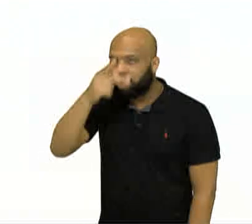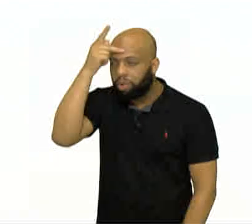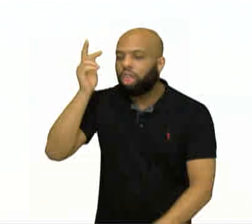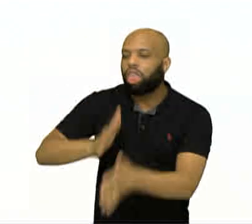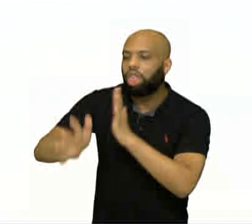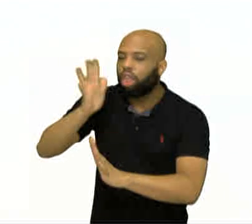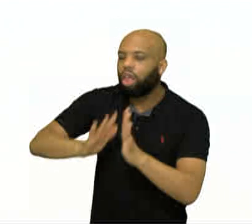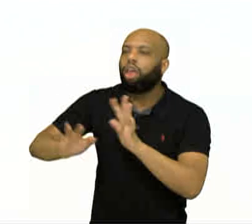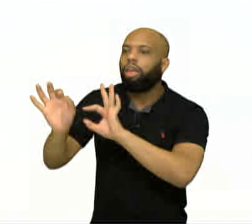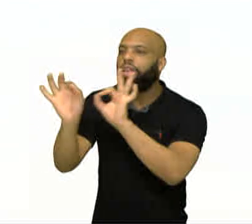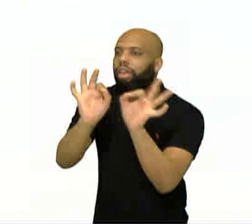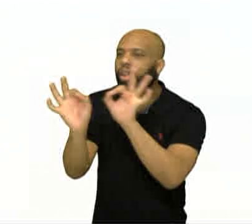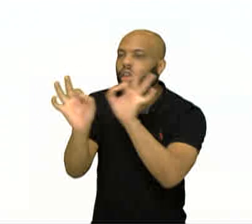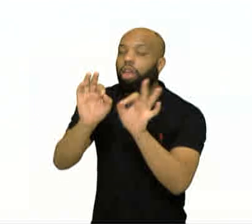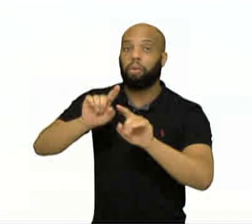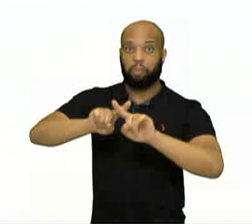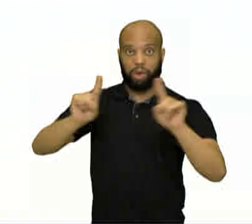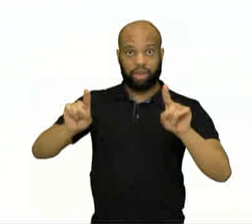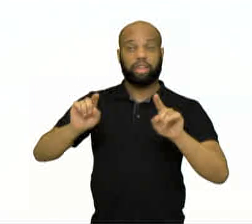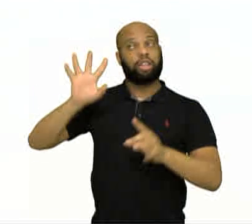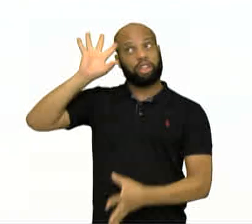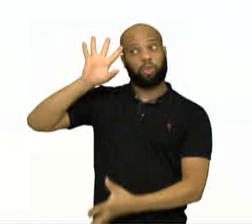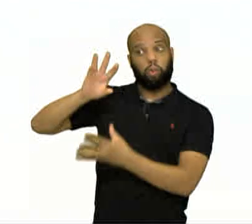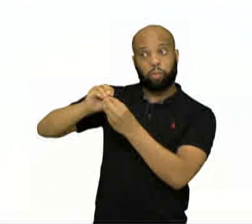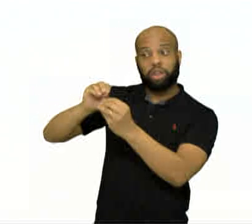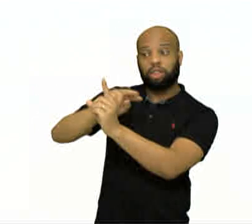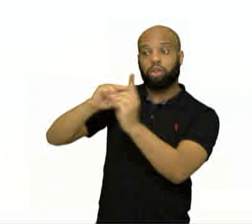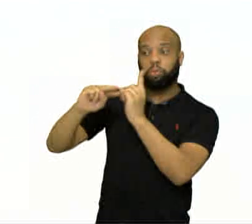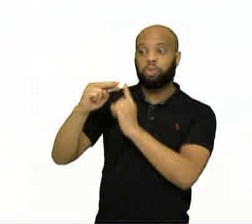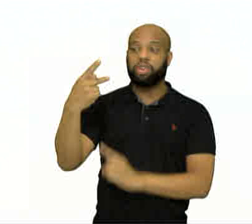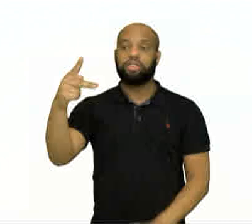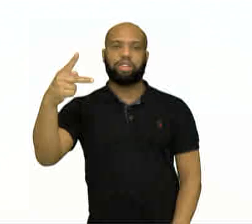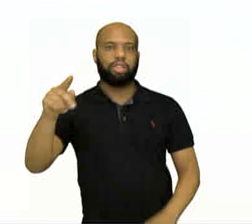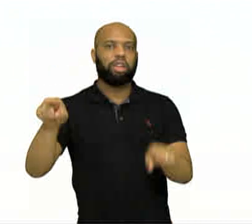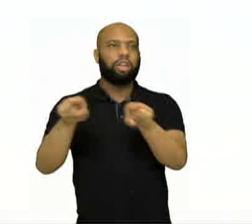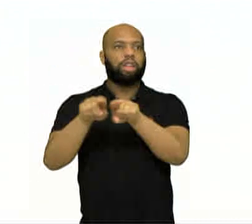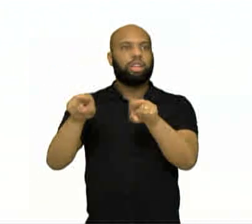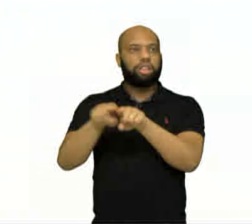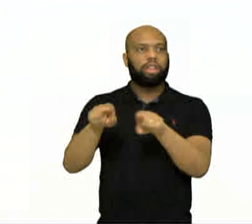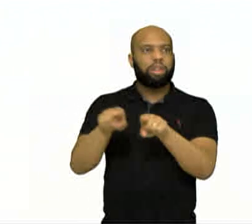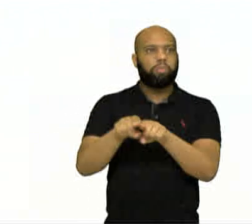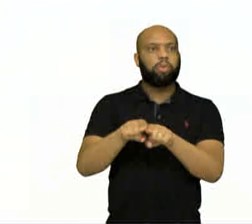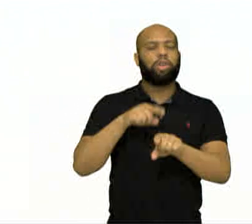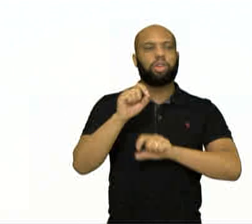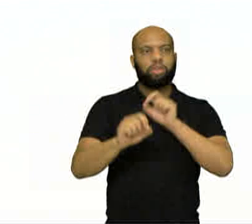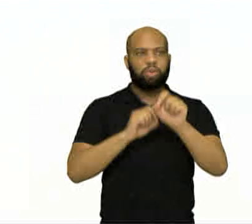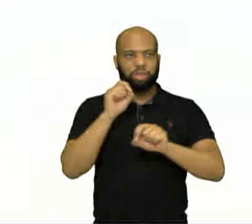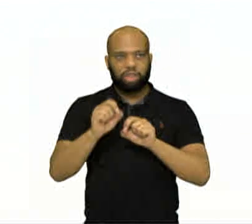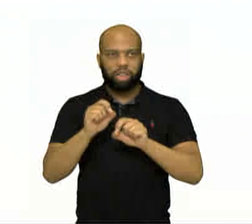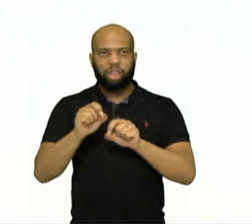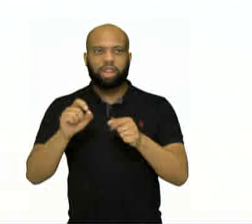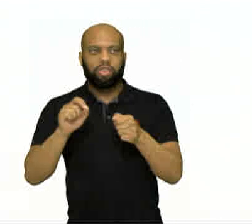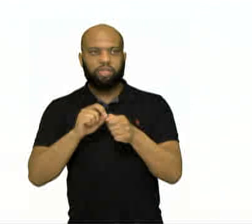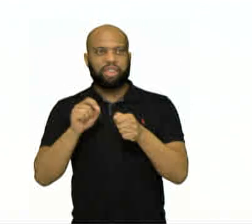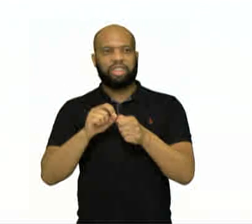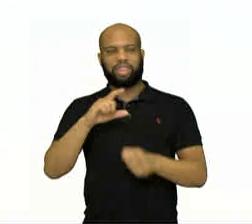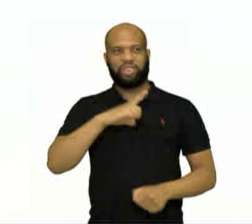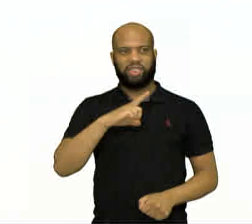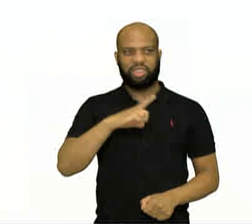total concentração, mas compreender o seu ponto de vista calçando os seus sapatos. Viram